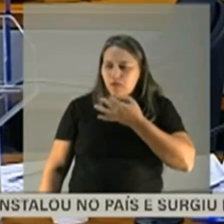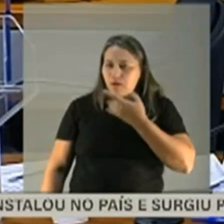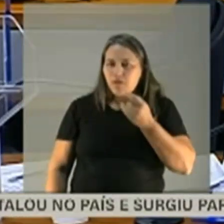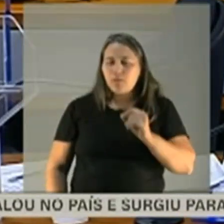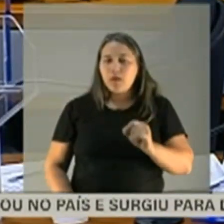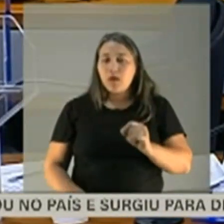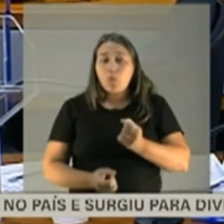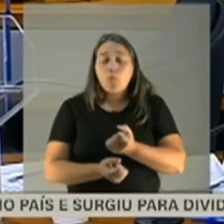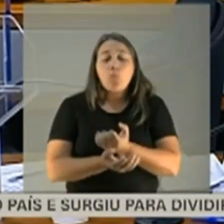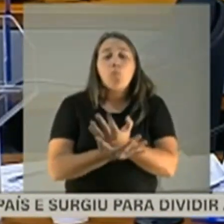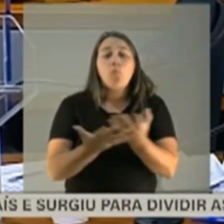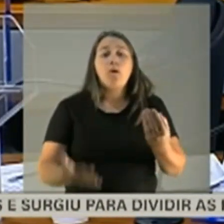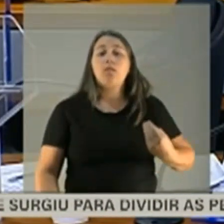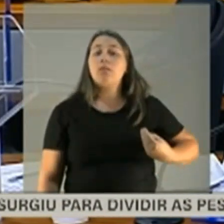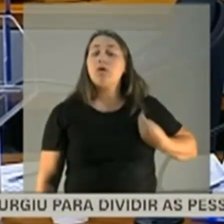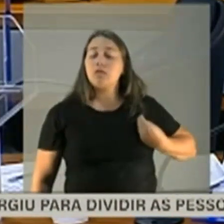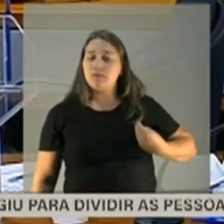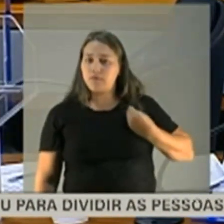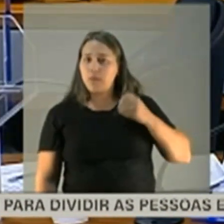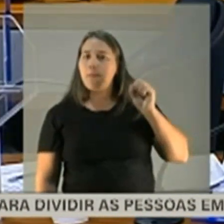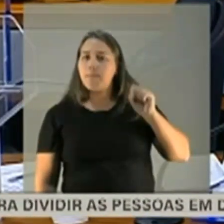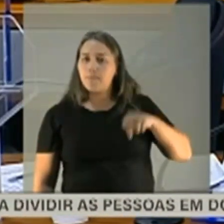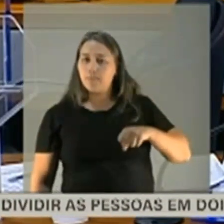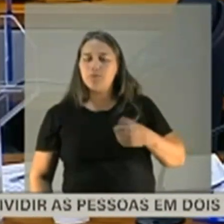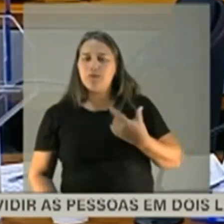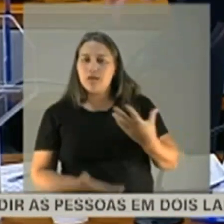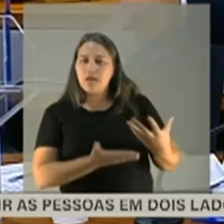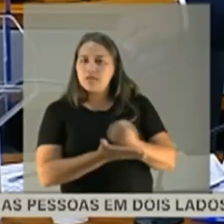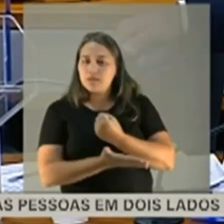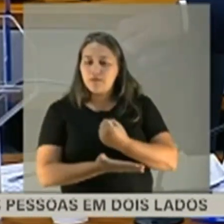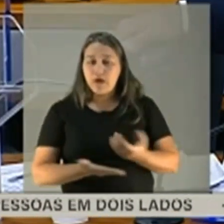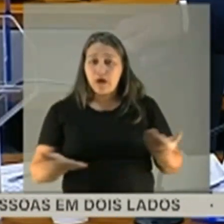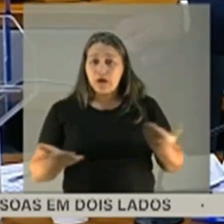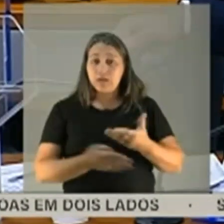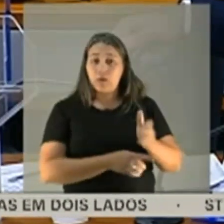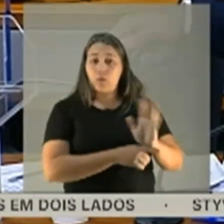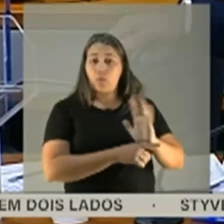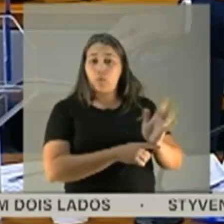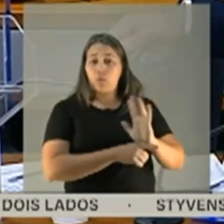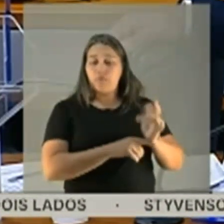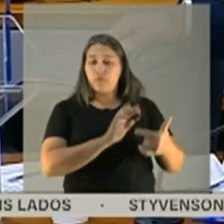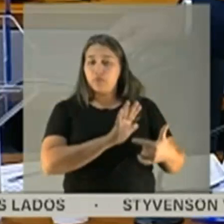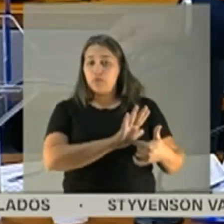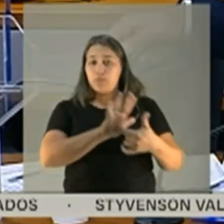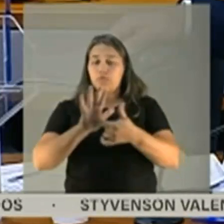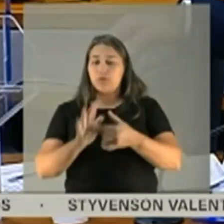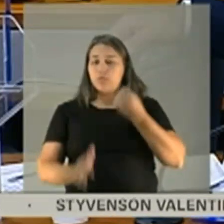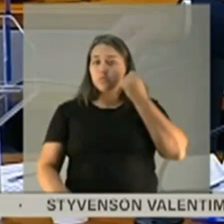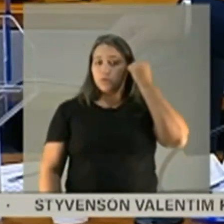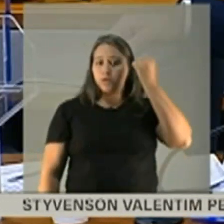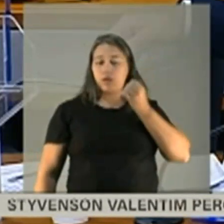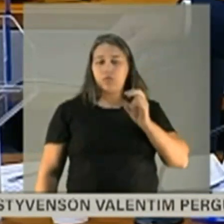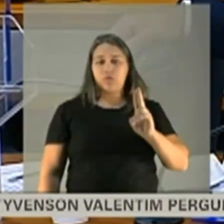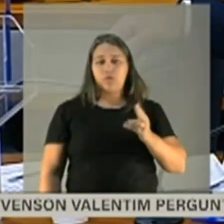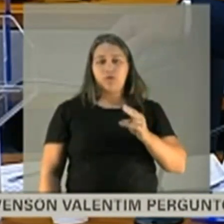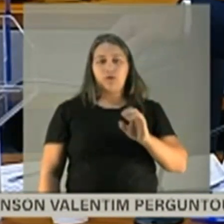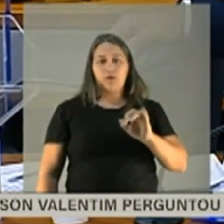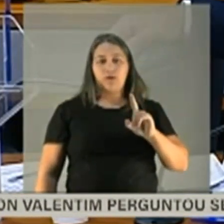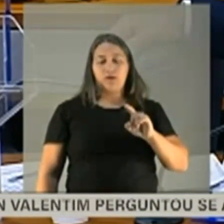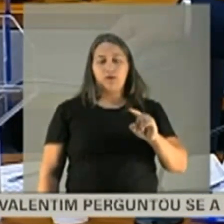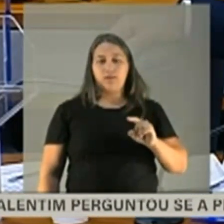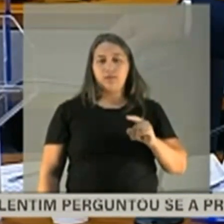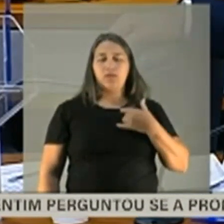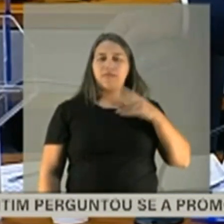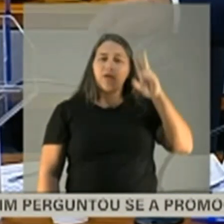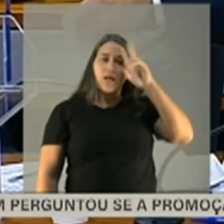Quantas vidas nós poderíamos ter sido salvos? Esse vídeo apresentado pelo senador Reis, eu estava lembrando aqui, me trouxe